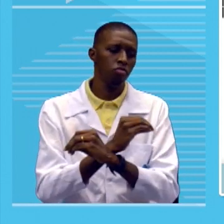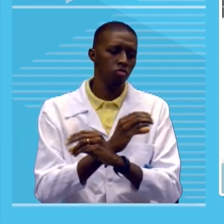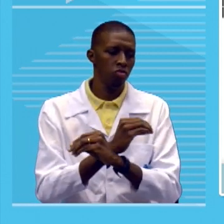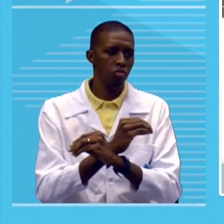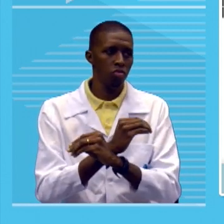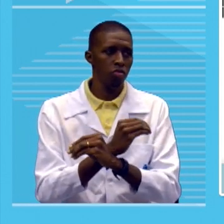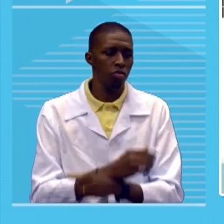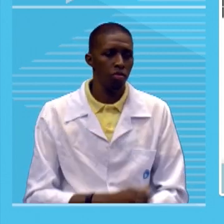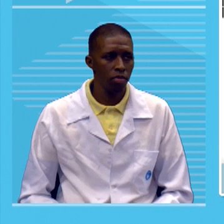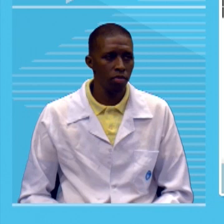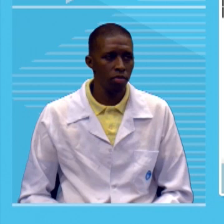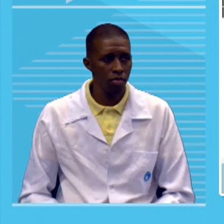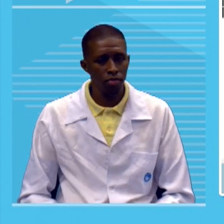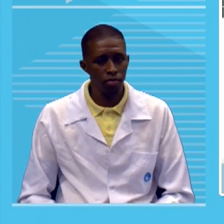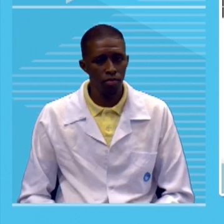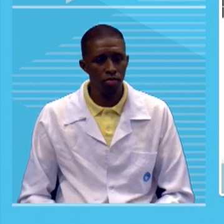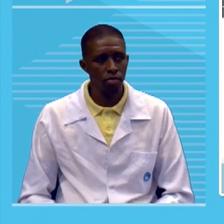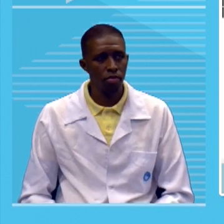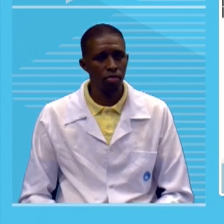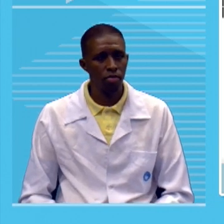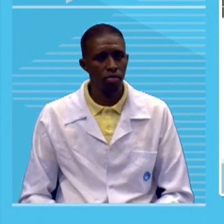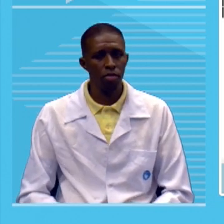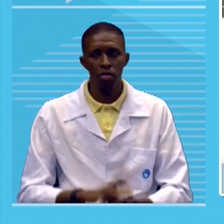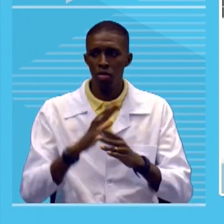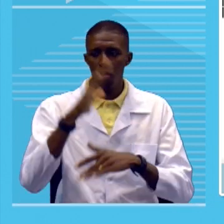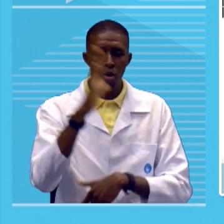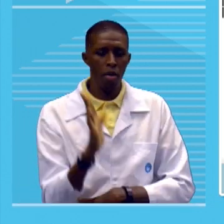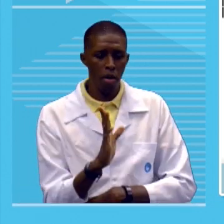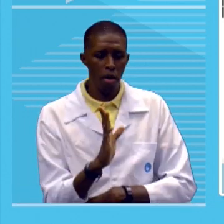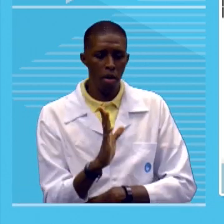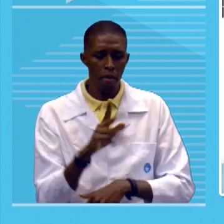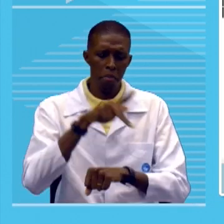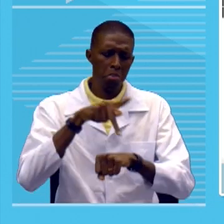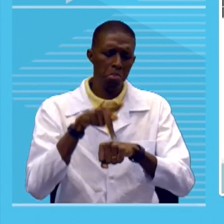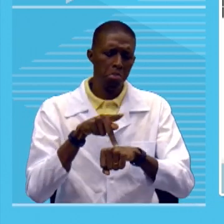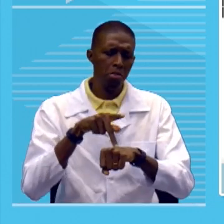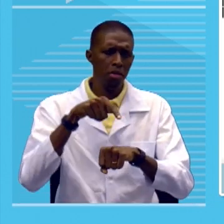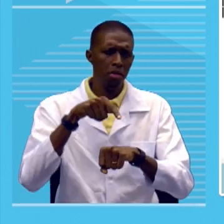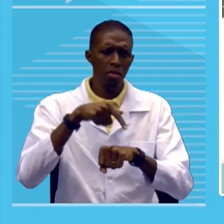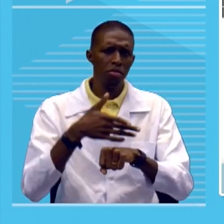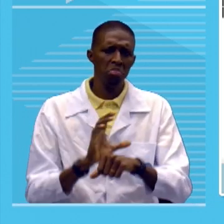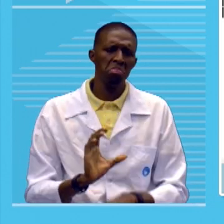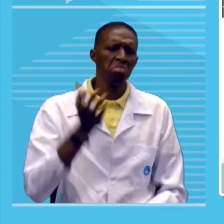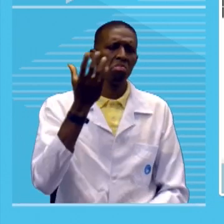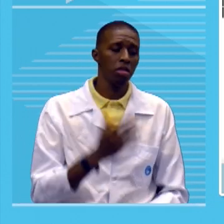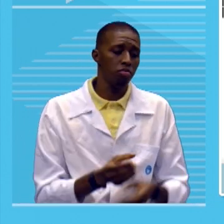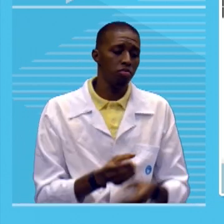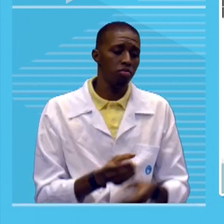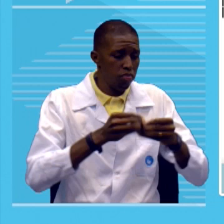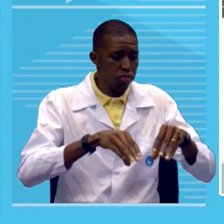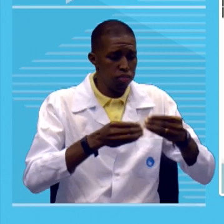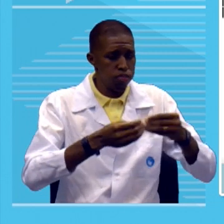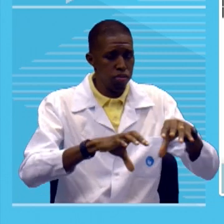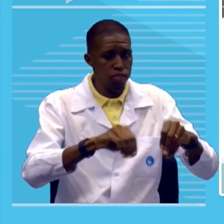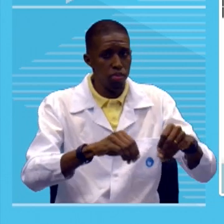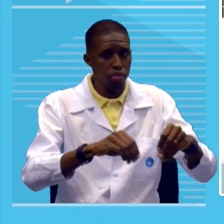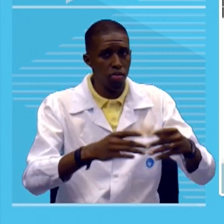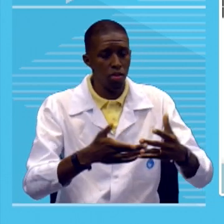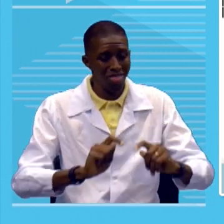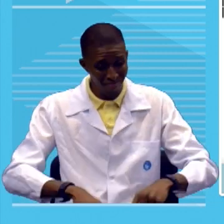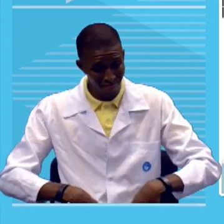Então, vamos ver aqui, ó. O Brasil, país emergente, tenta contornar a crise. Aí, essa